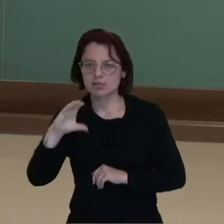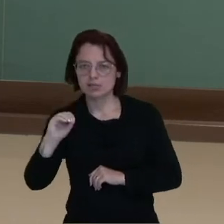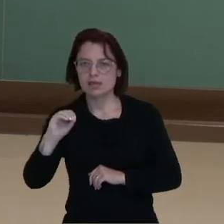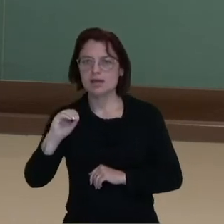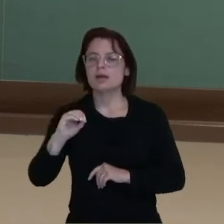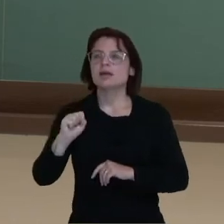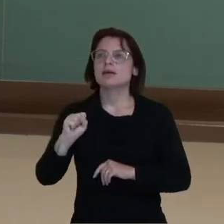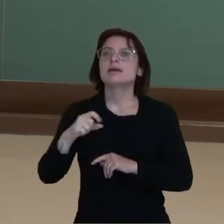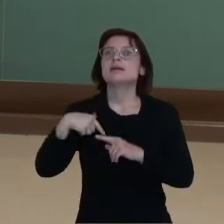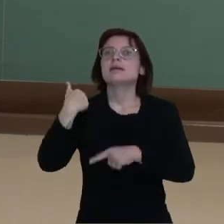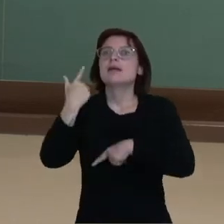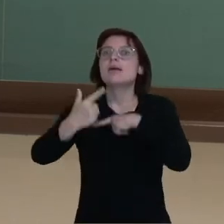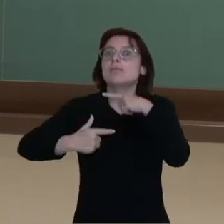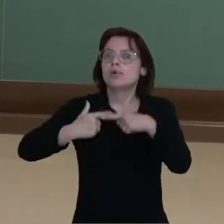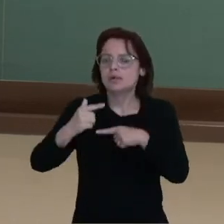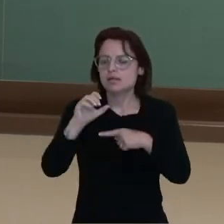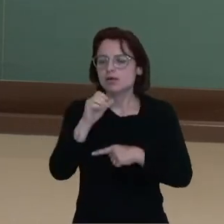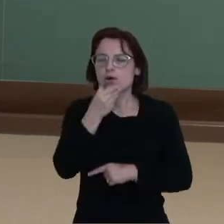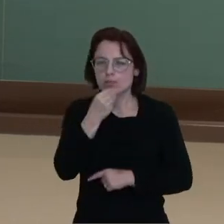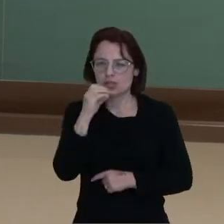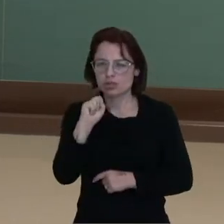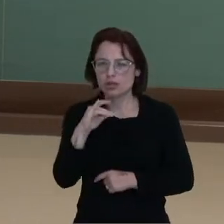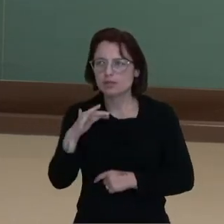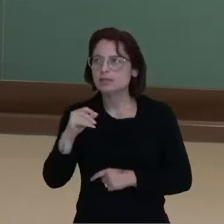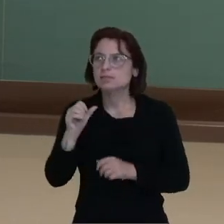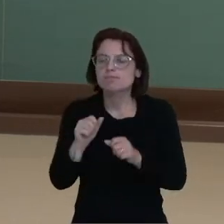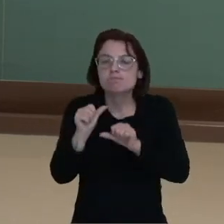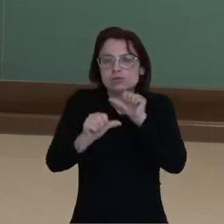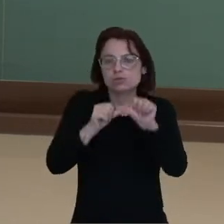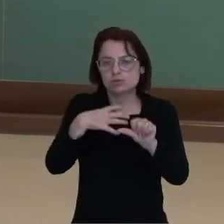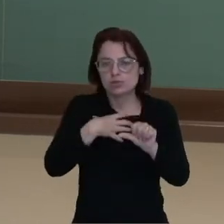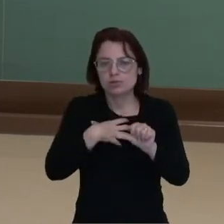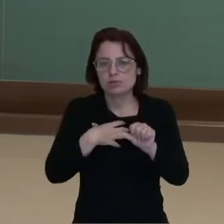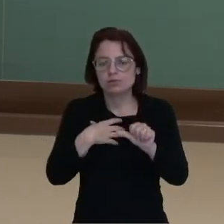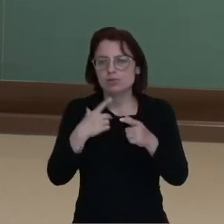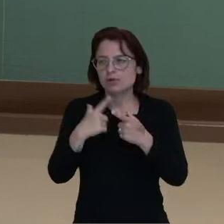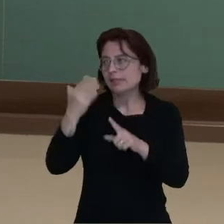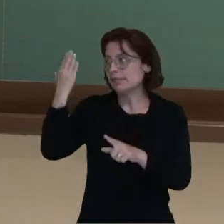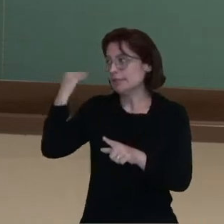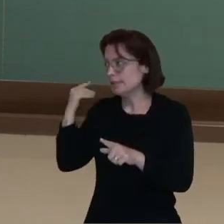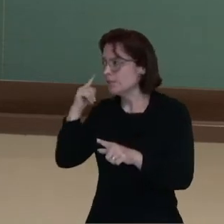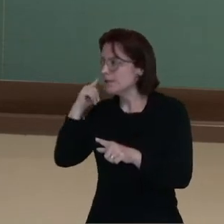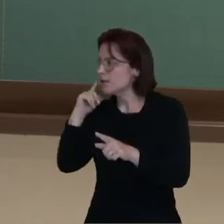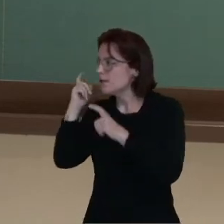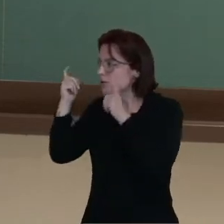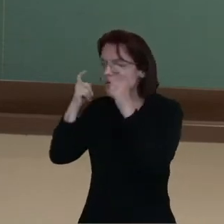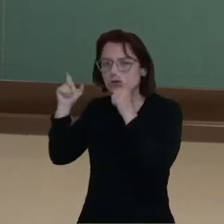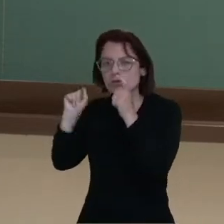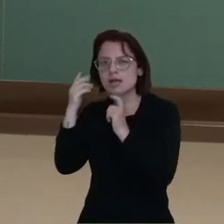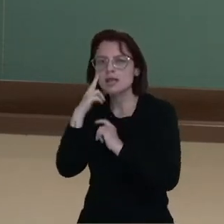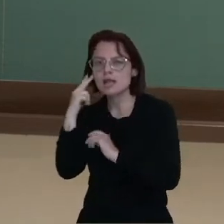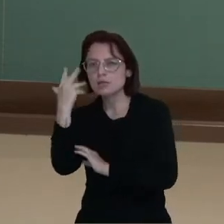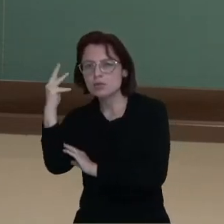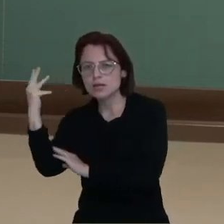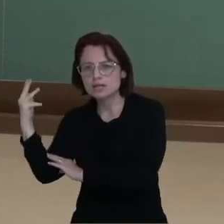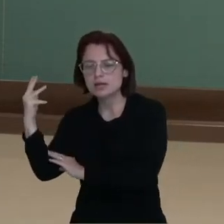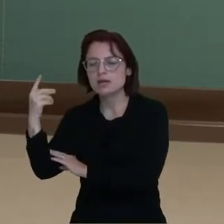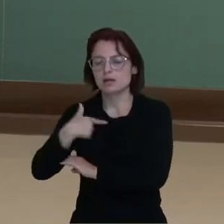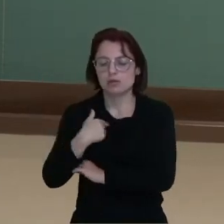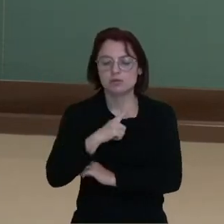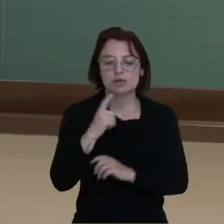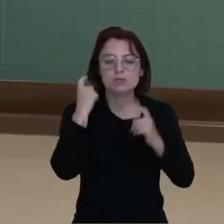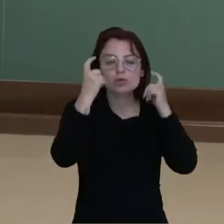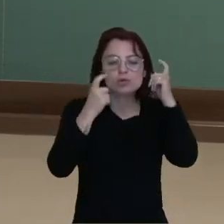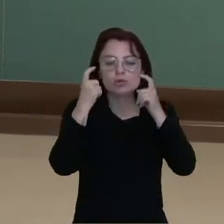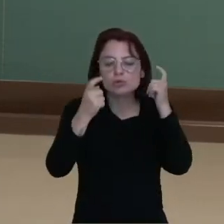um pouco a coisa quando ele começa a falar, olha, enquanto os pré-socráticos estão preocupados com a natureza, eu estou preocupado